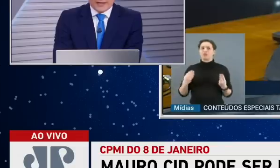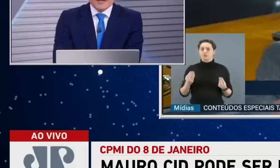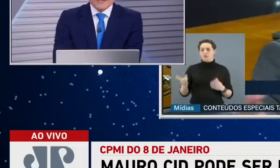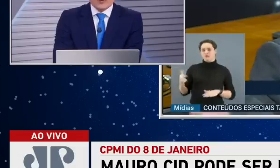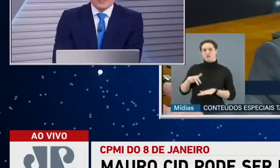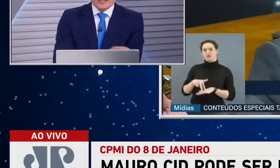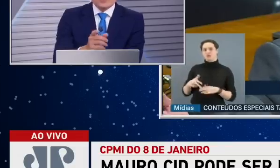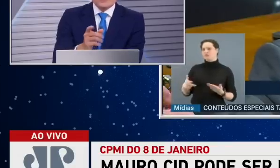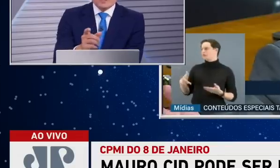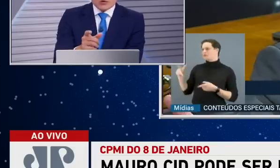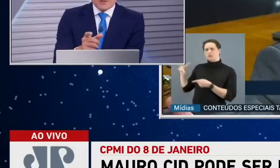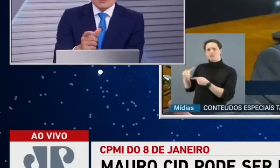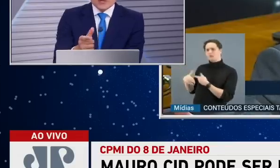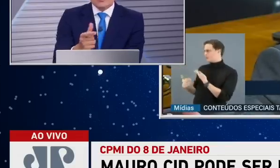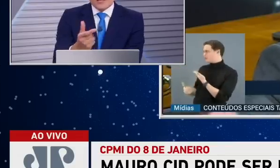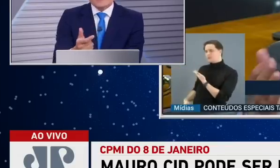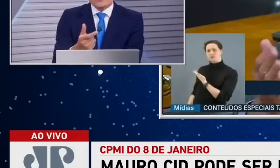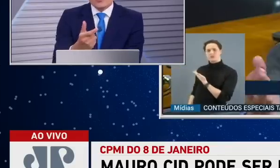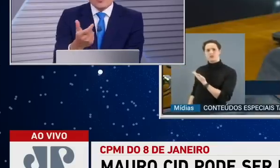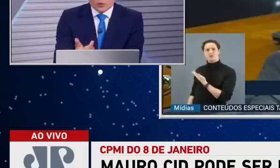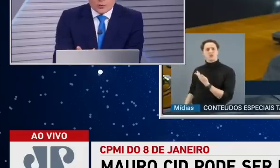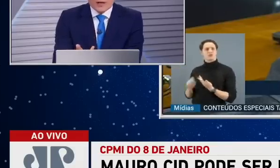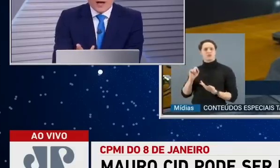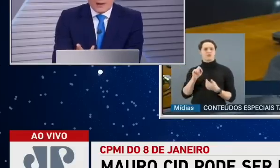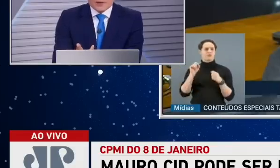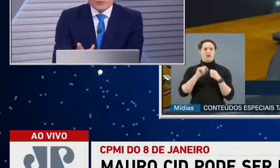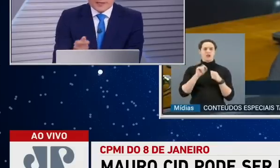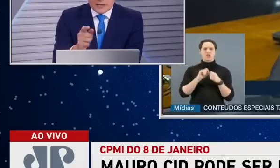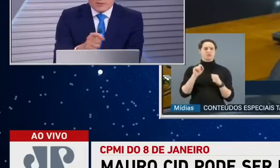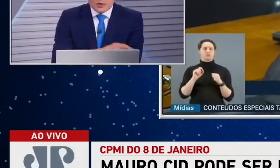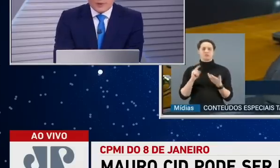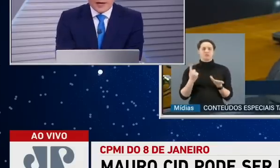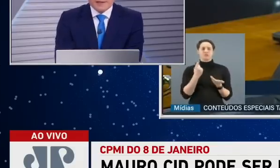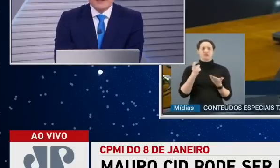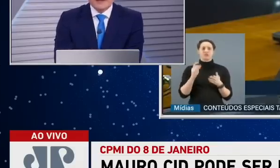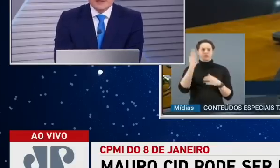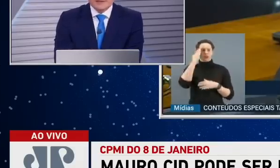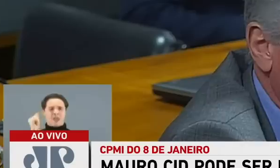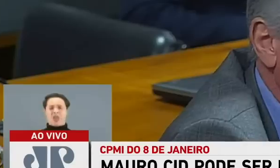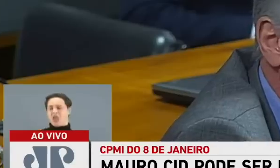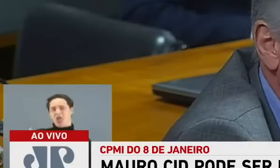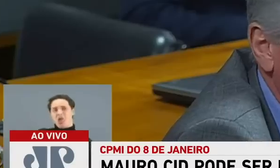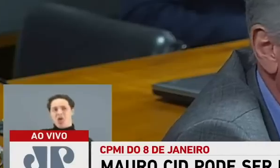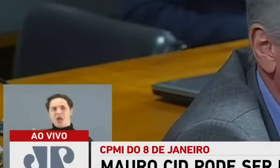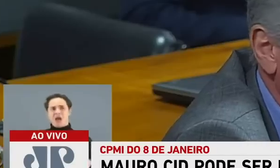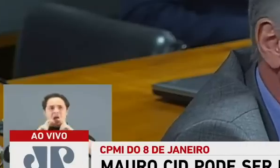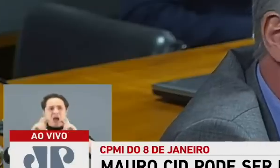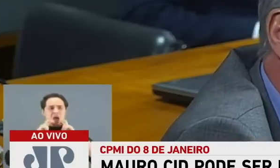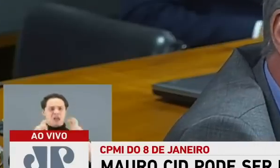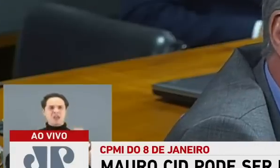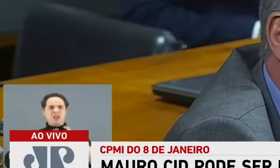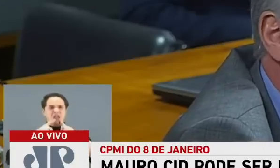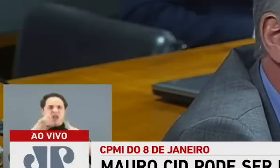Rogério Correia, salvo engano. Vamos acompanhar um trecho, ele ainda não concluiu a pergunta dele. Vamos acompanhar. Os outros, aos berros, aos gritos e